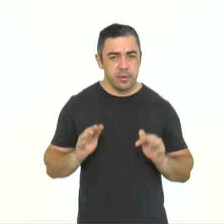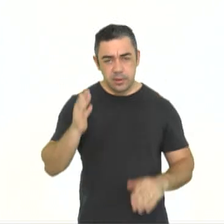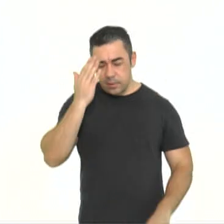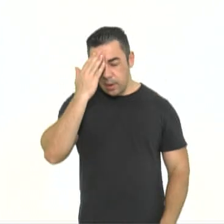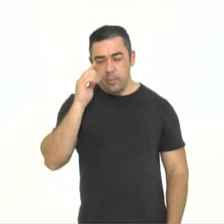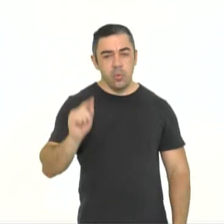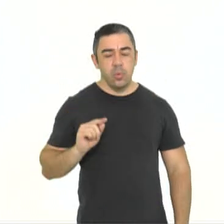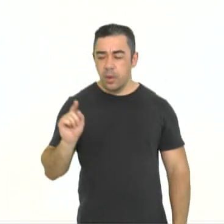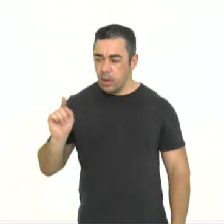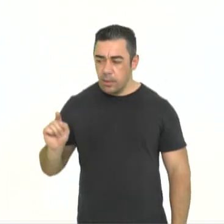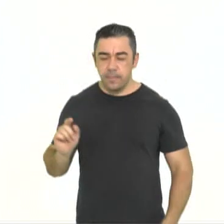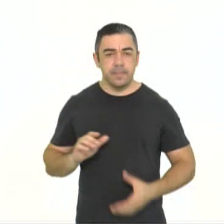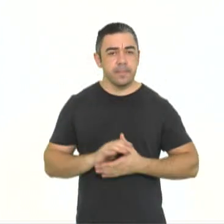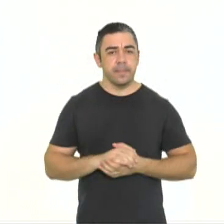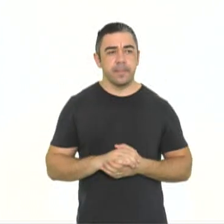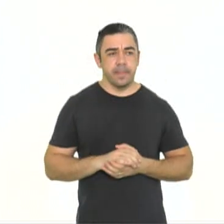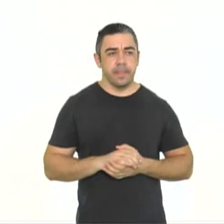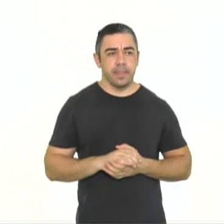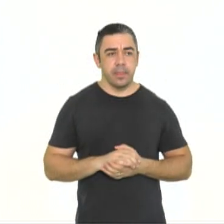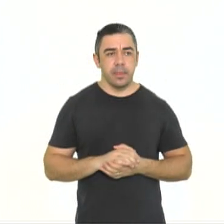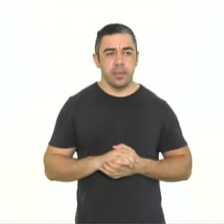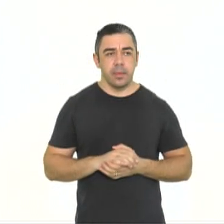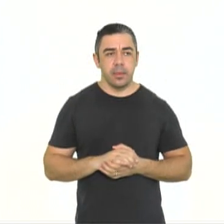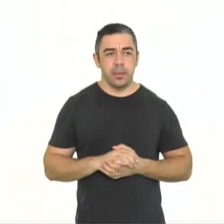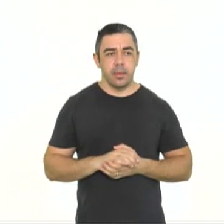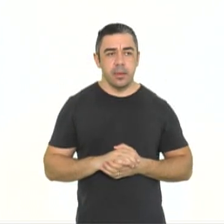ia ser? Que?